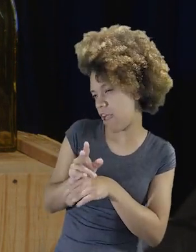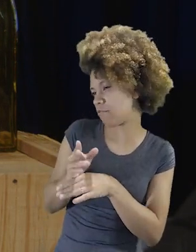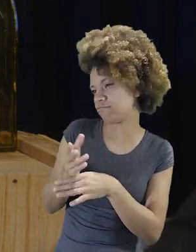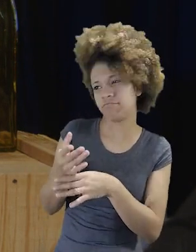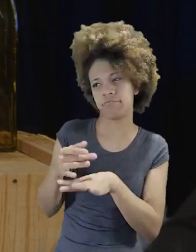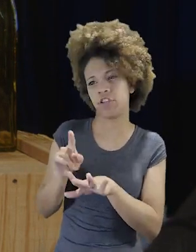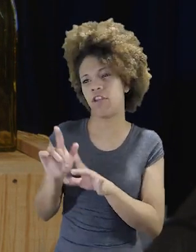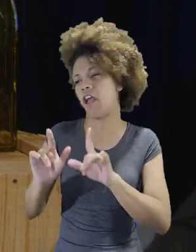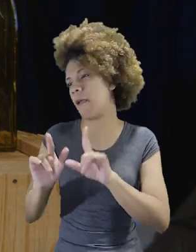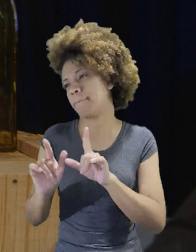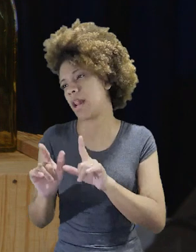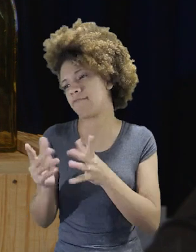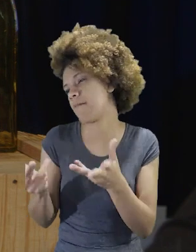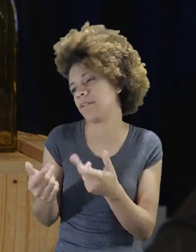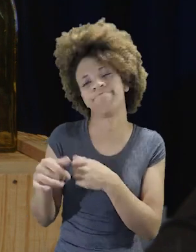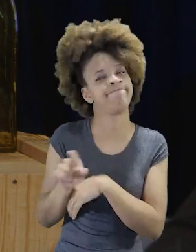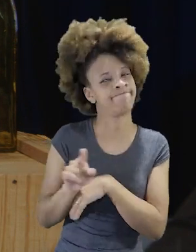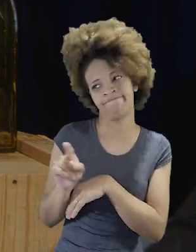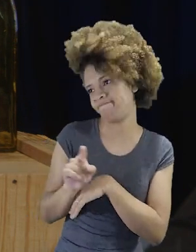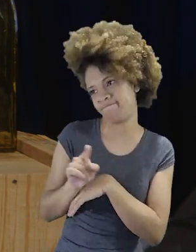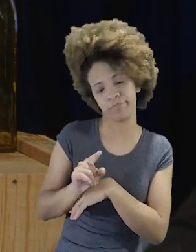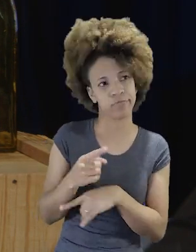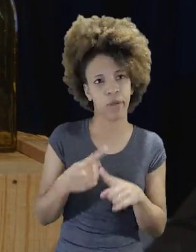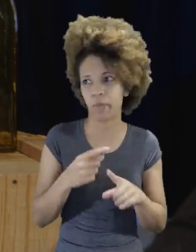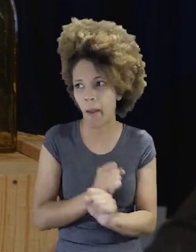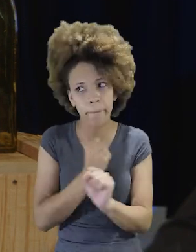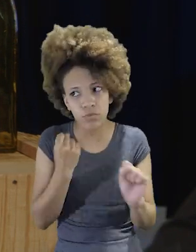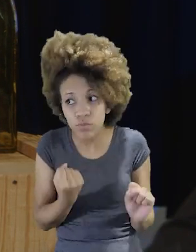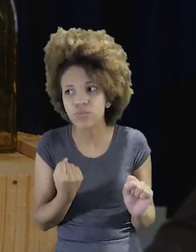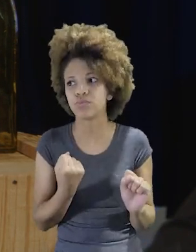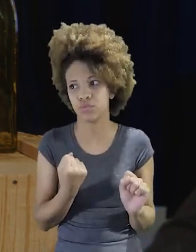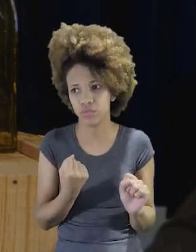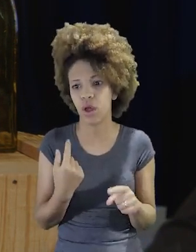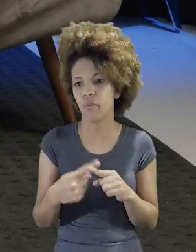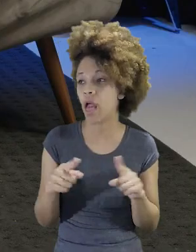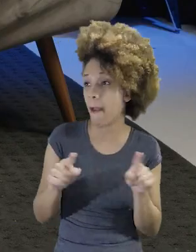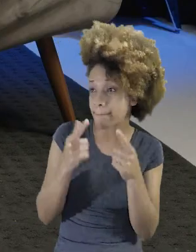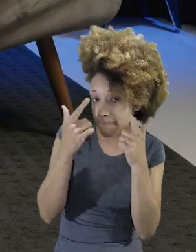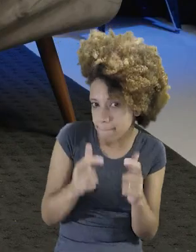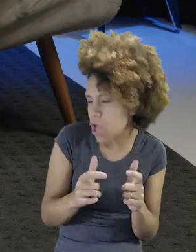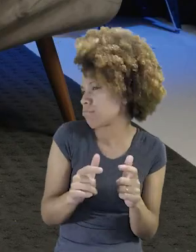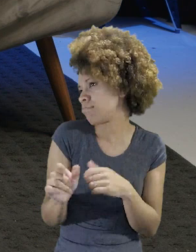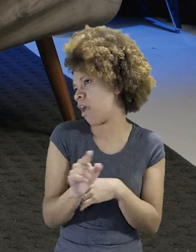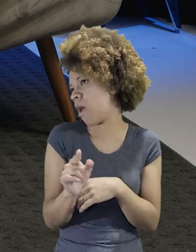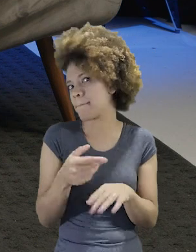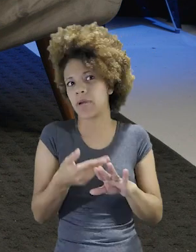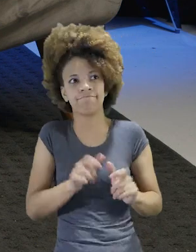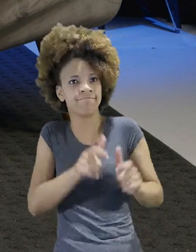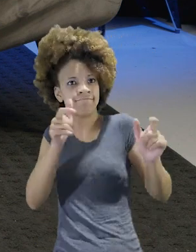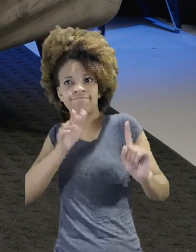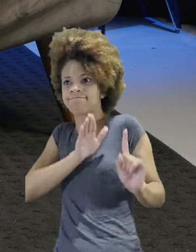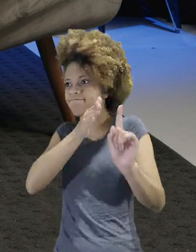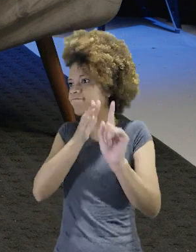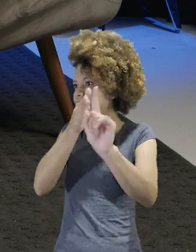é um absurdo porque é um gênero que hoje é gigantesco E é né que você falou puxando do começo